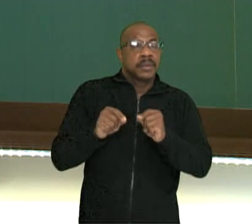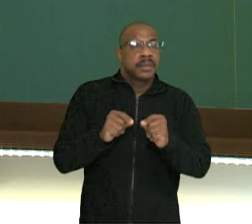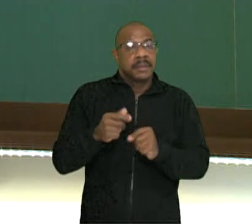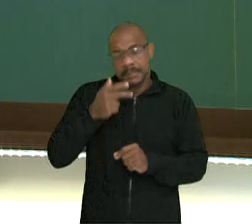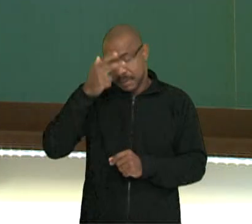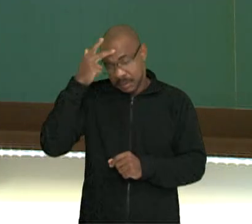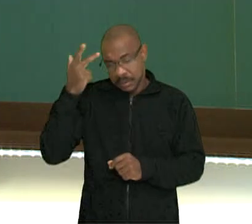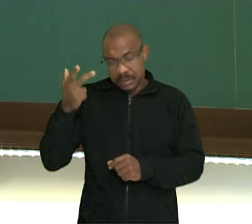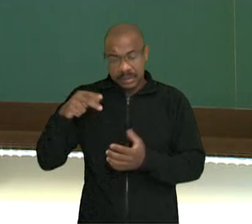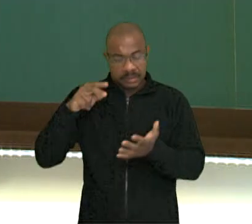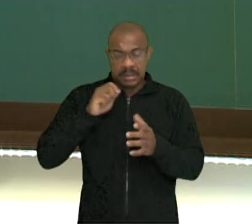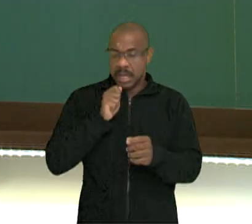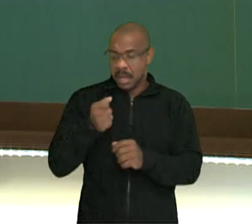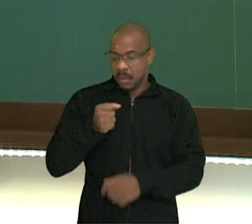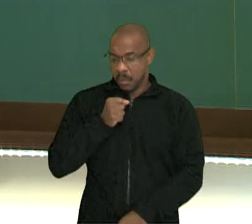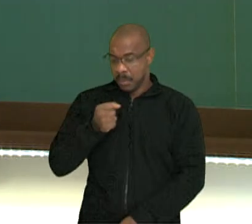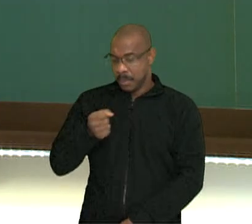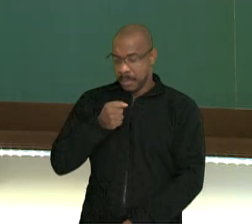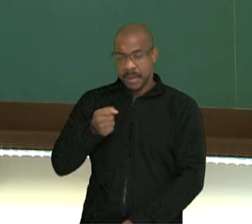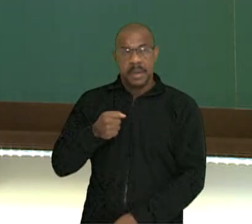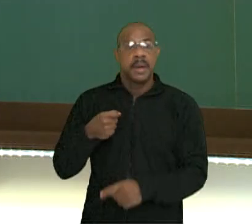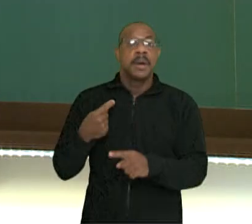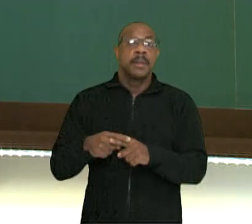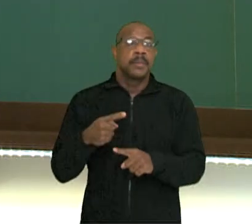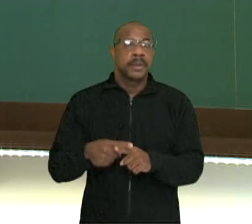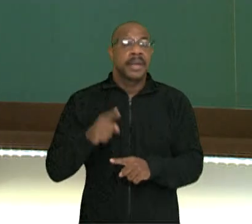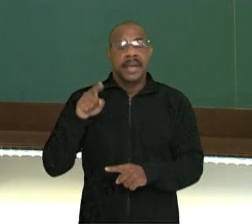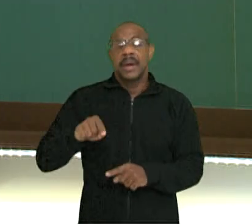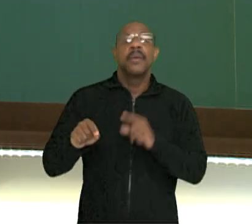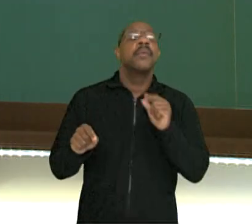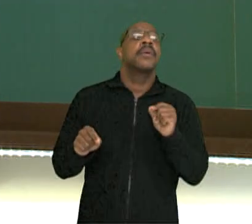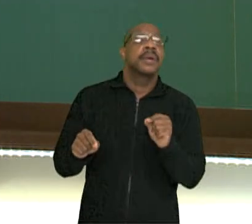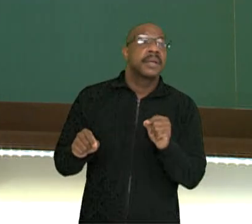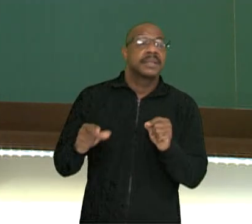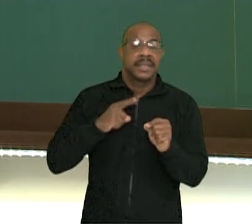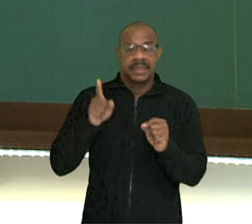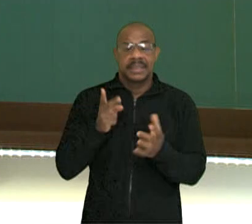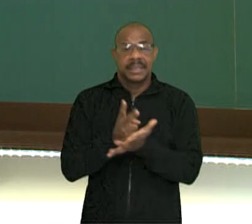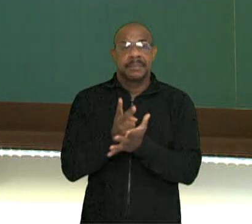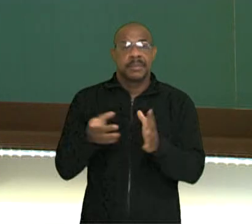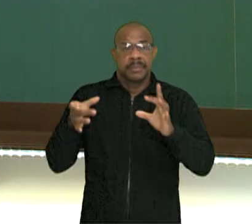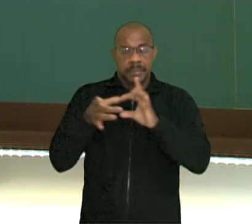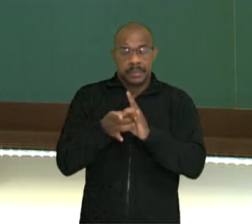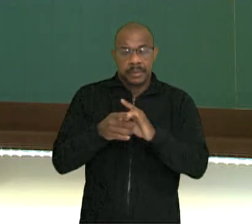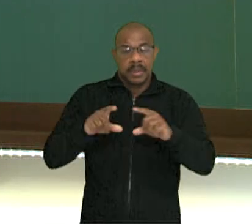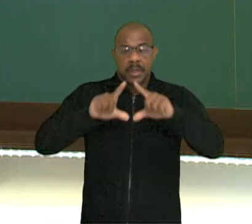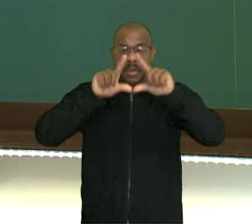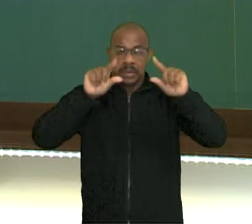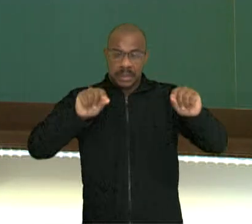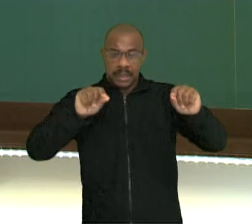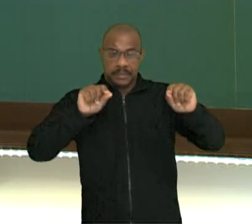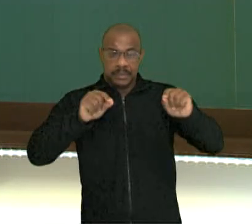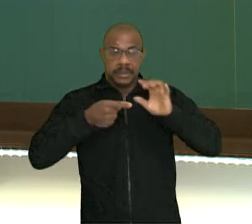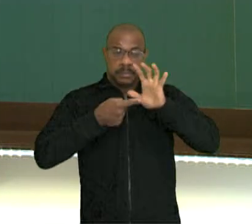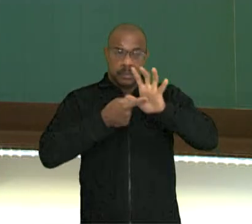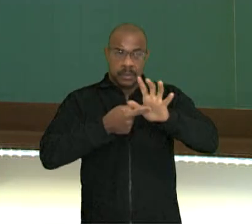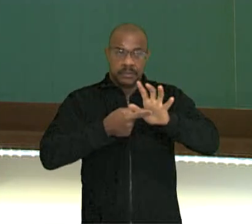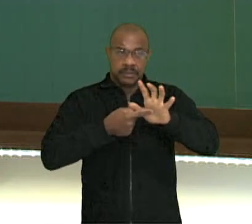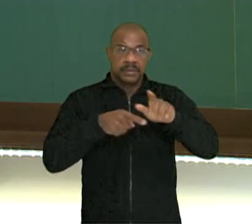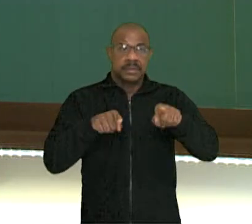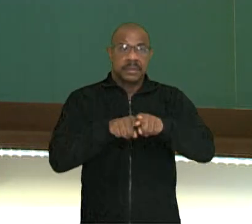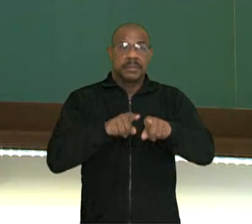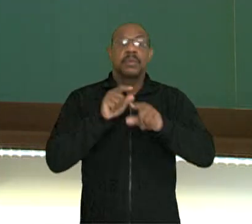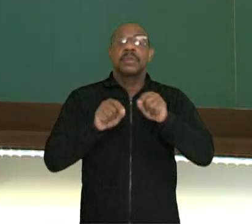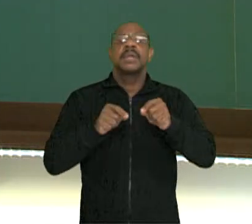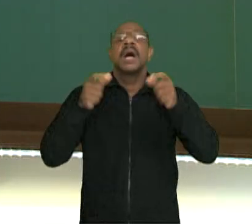de reportagens, porque esse perfil está sempre vinculado ao tópico por elas abordado e ao veículo